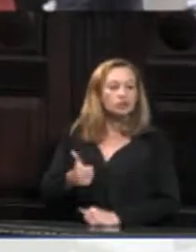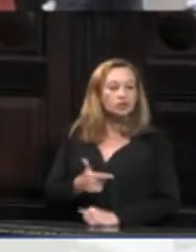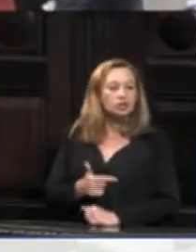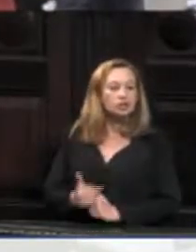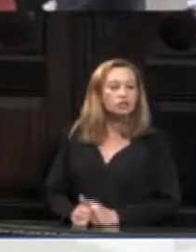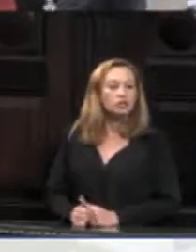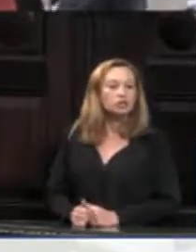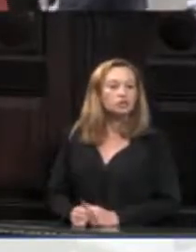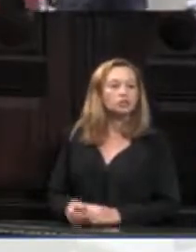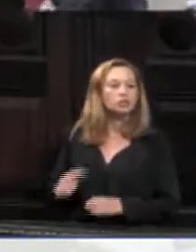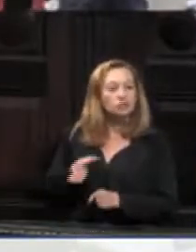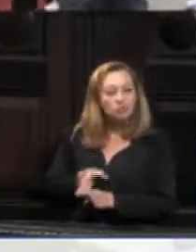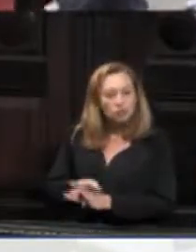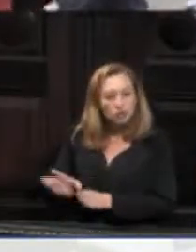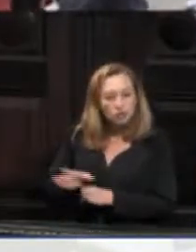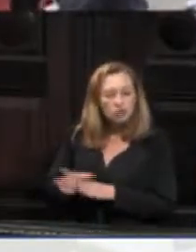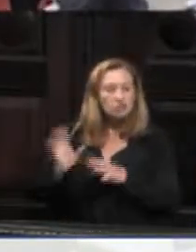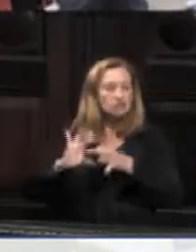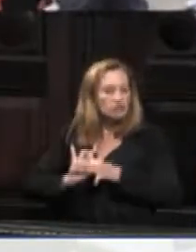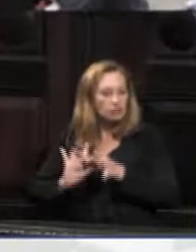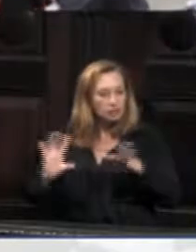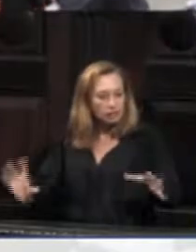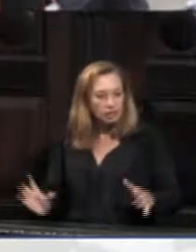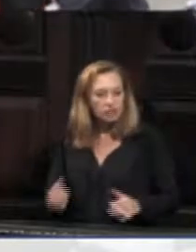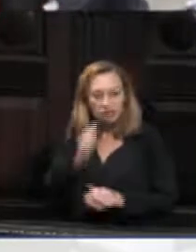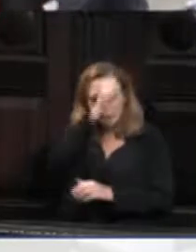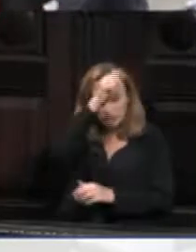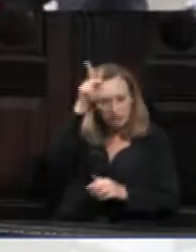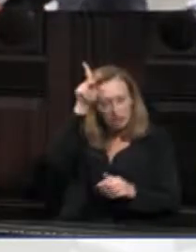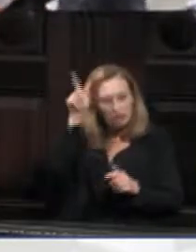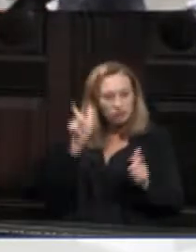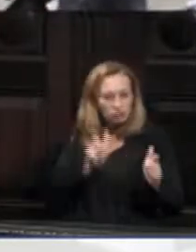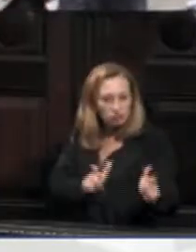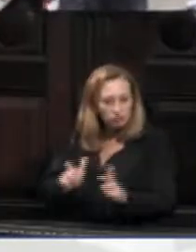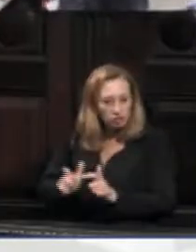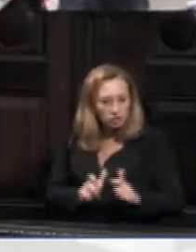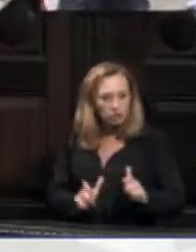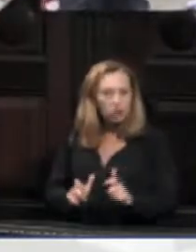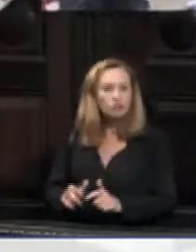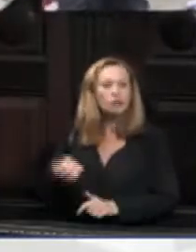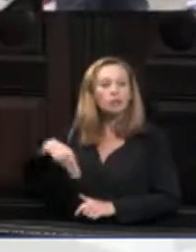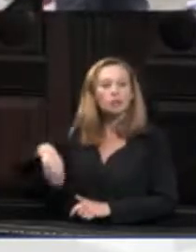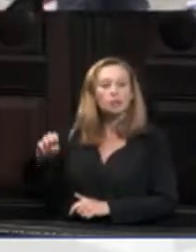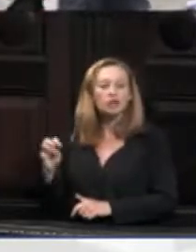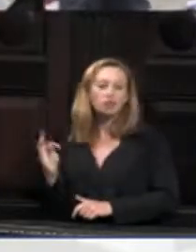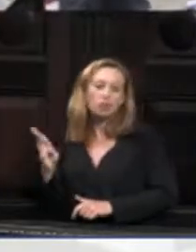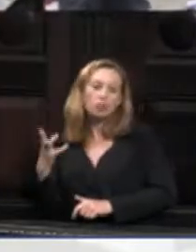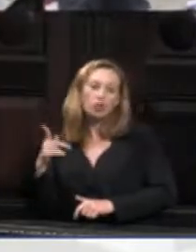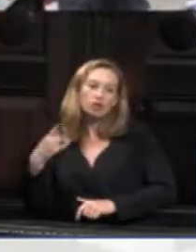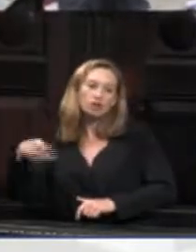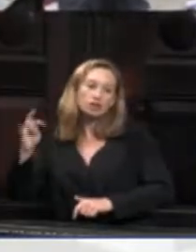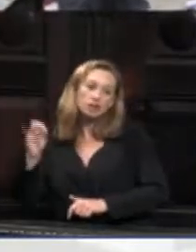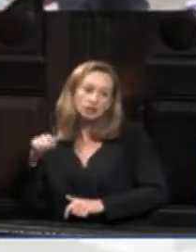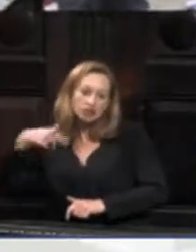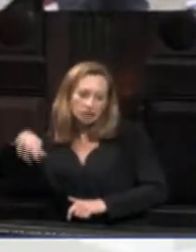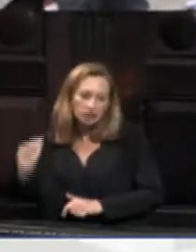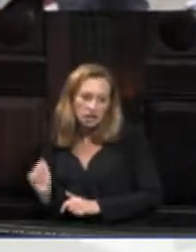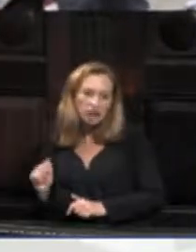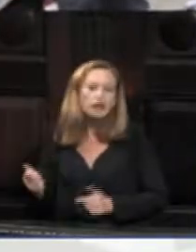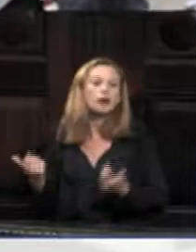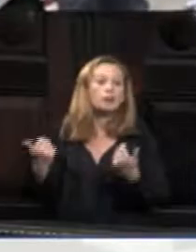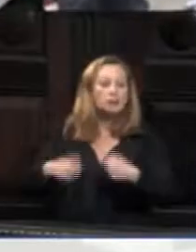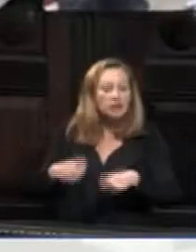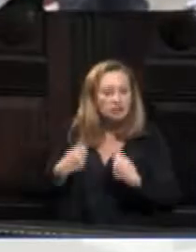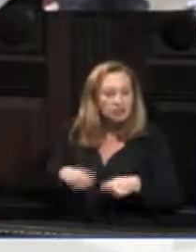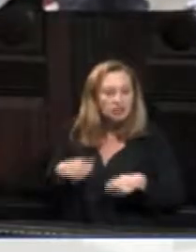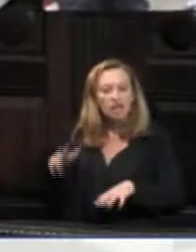O Conselho Deliberativo da região metropolitana deverá: 1. Convocar